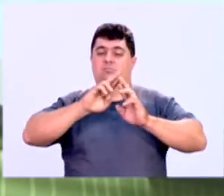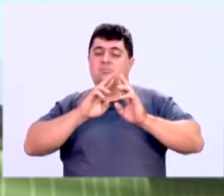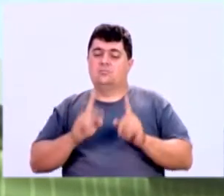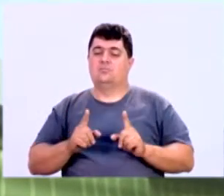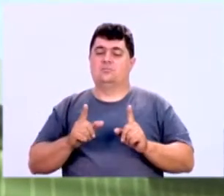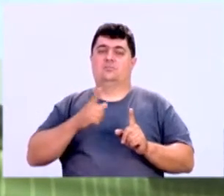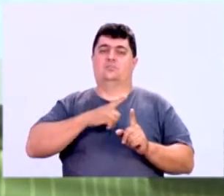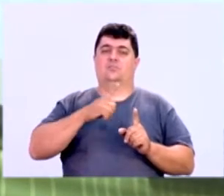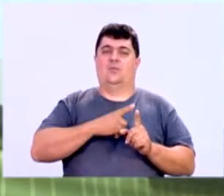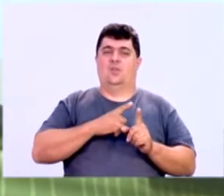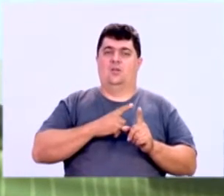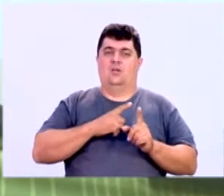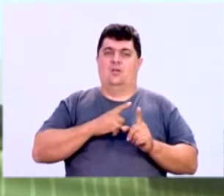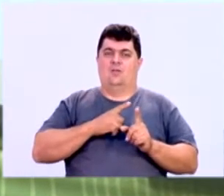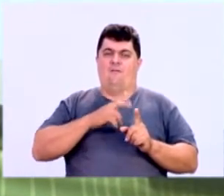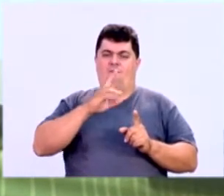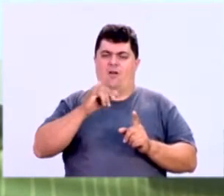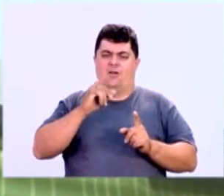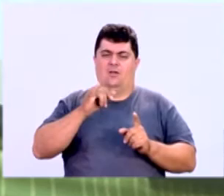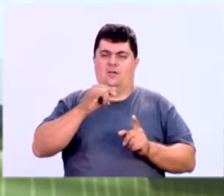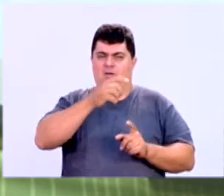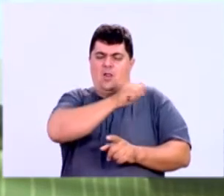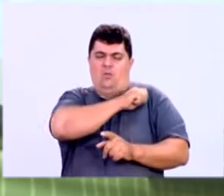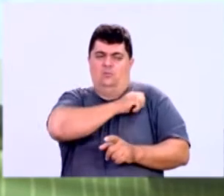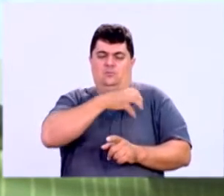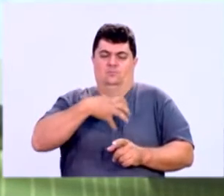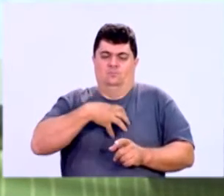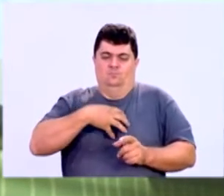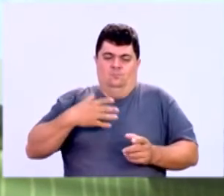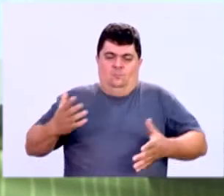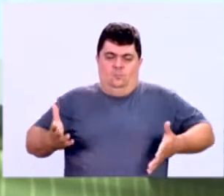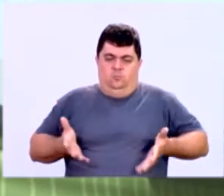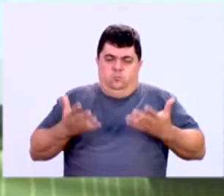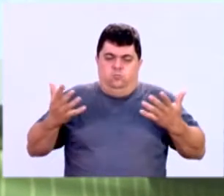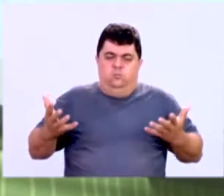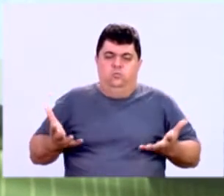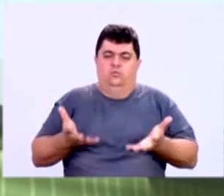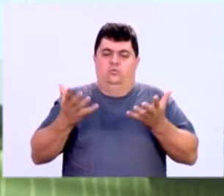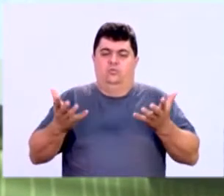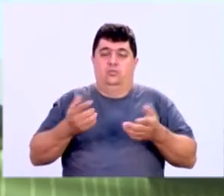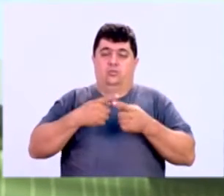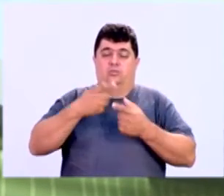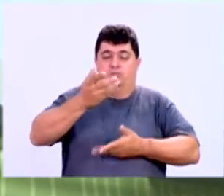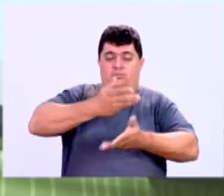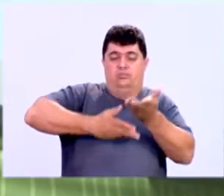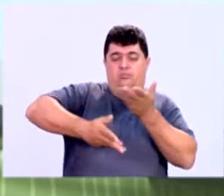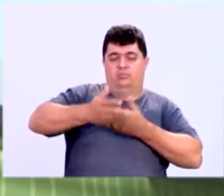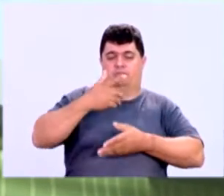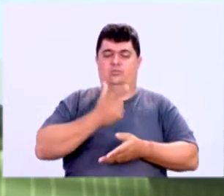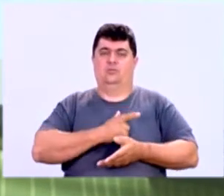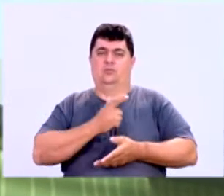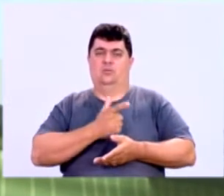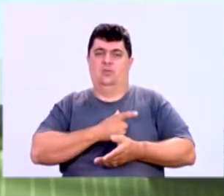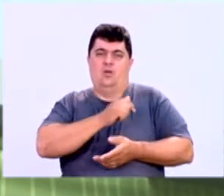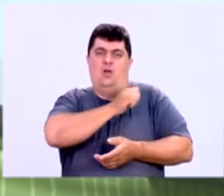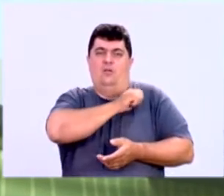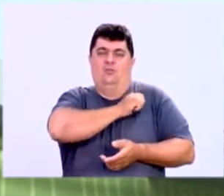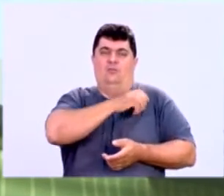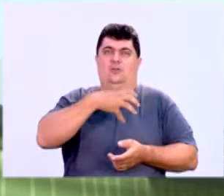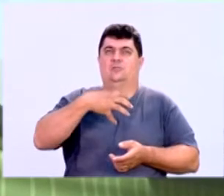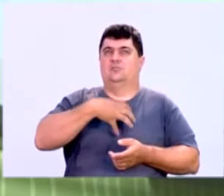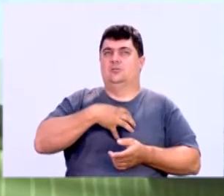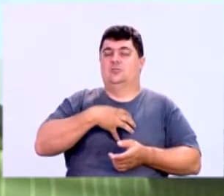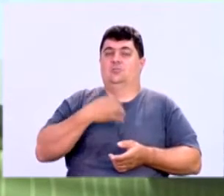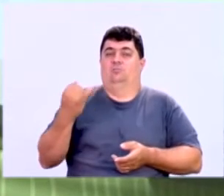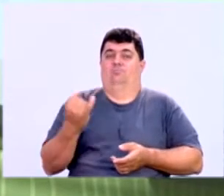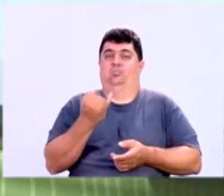justamente esse caráter motivacional e um envolvimento do aluno, ou seja, o aluno vai se sentir parte daquela aula, vai se